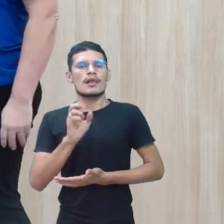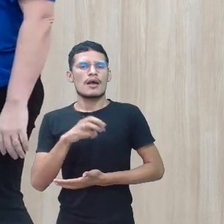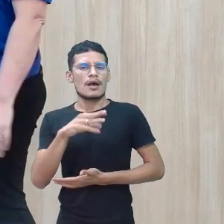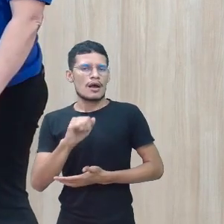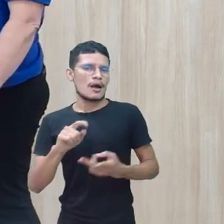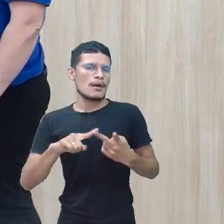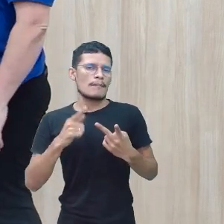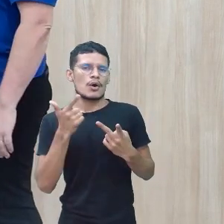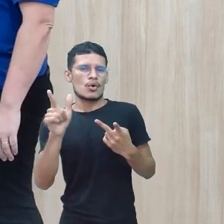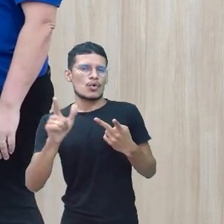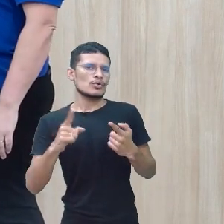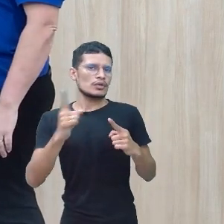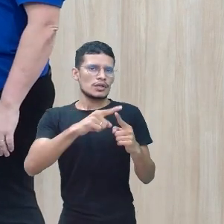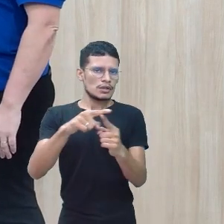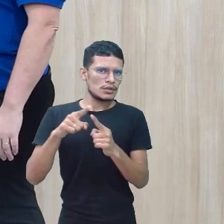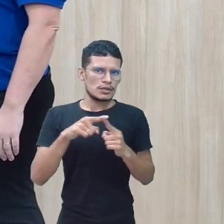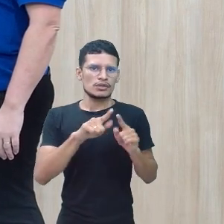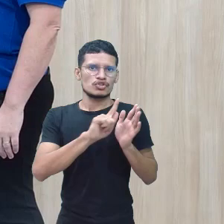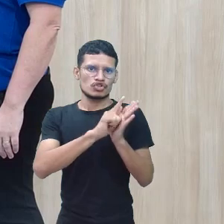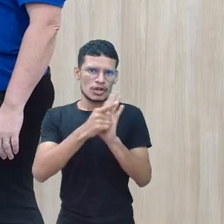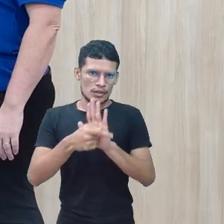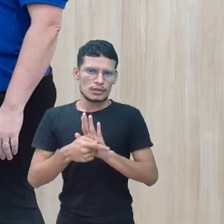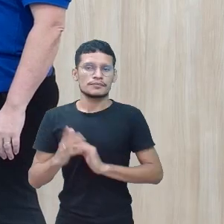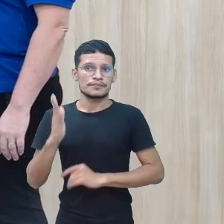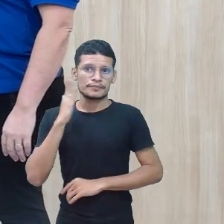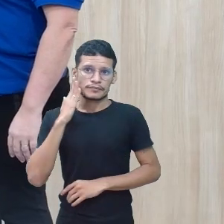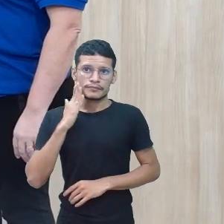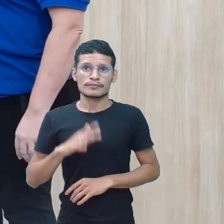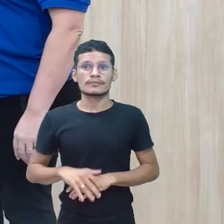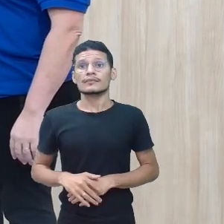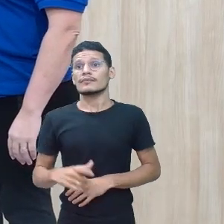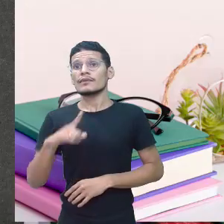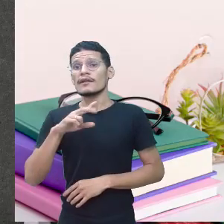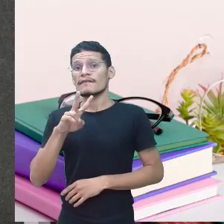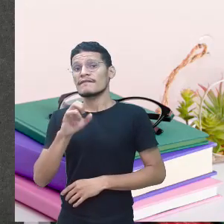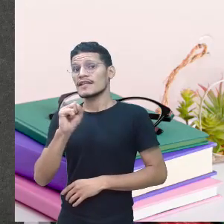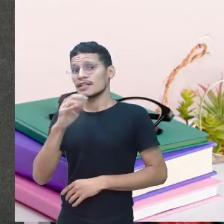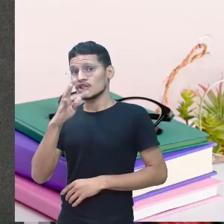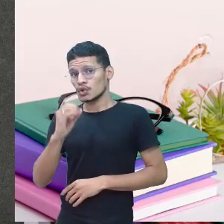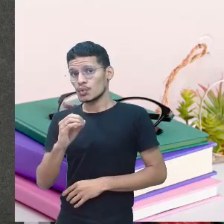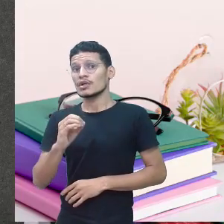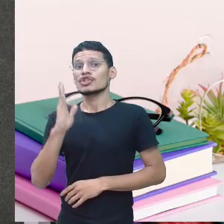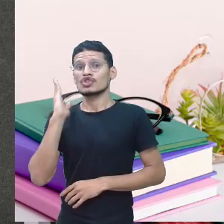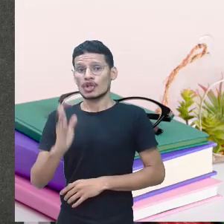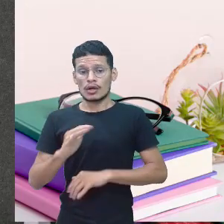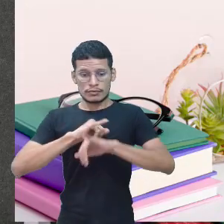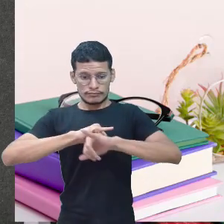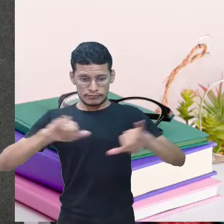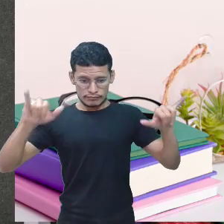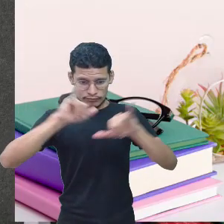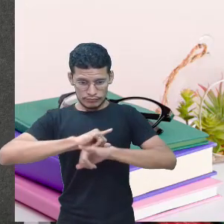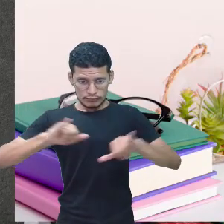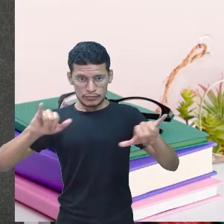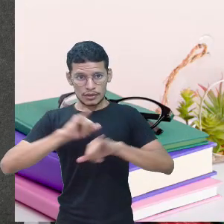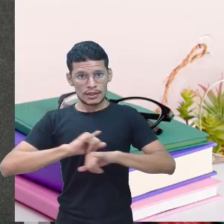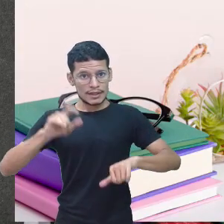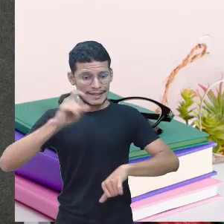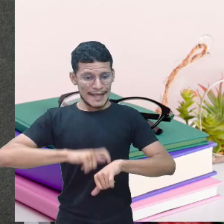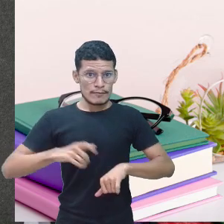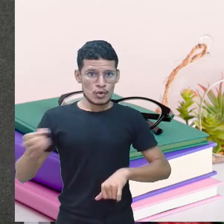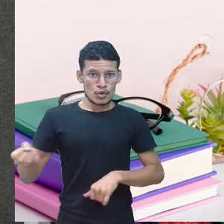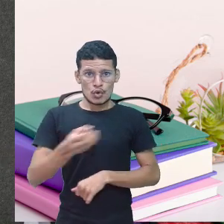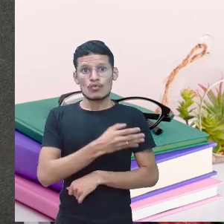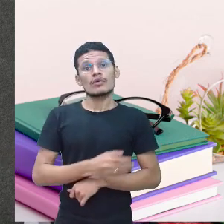né? Então, nada demais. Então, nós temos aqui, visto que se anunciava um novo tempo, tia Maria achava